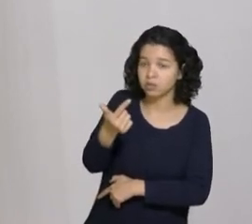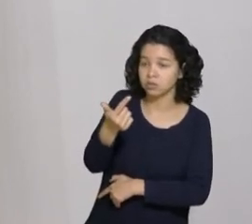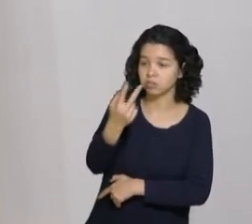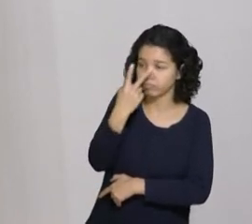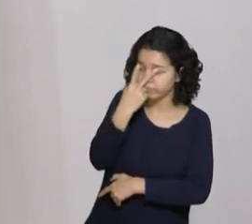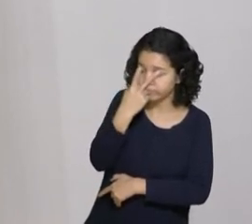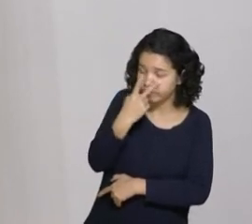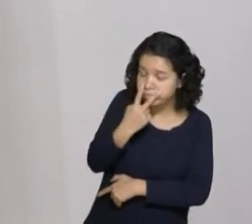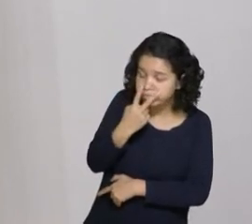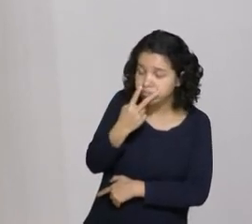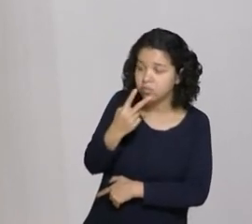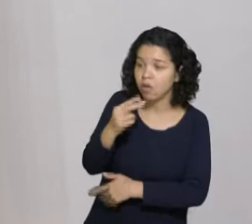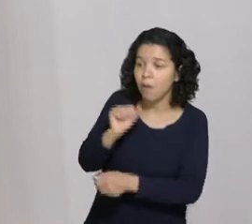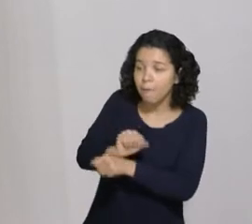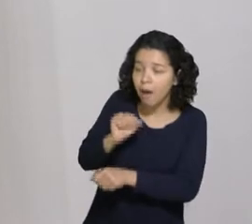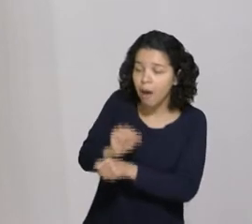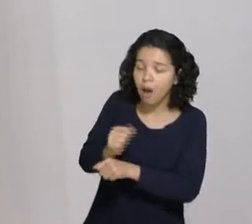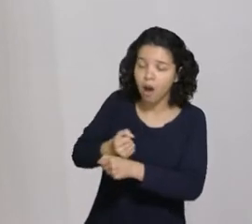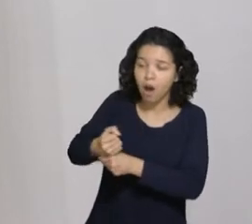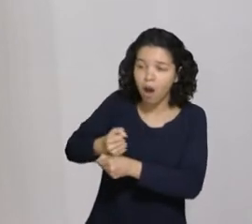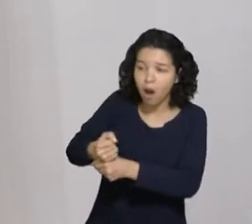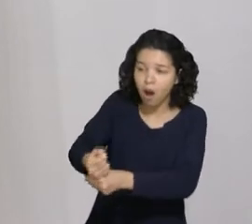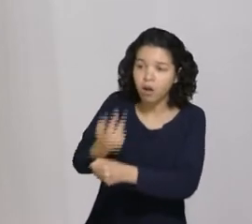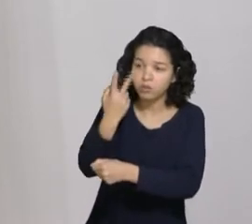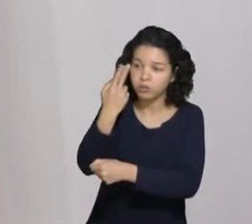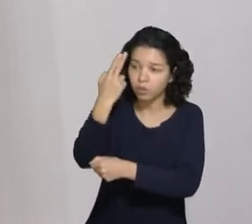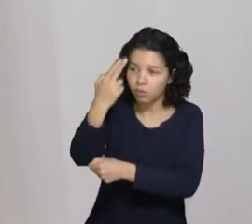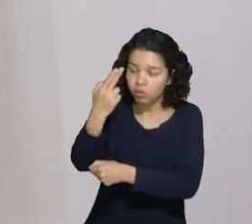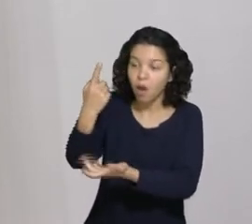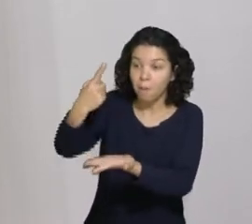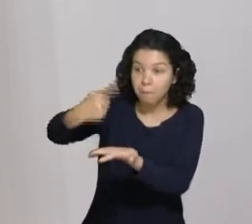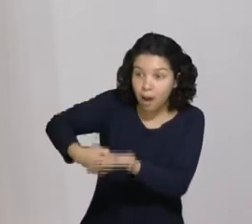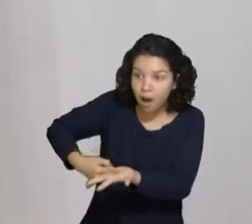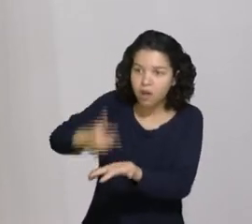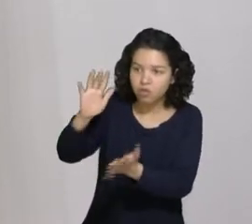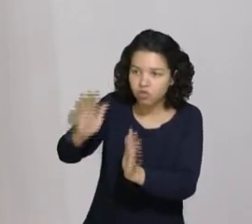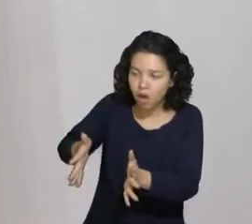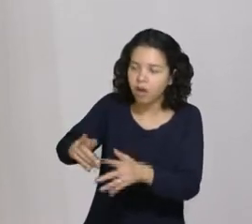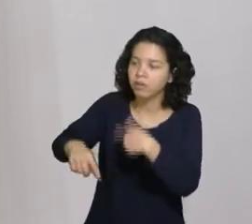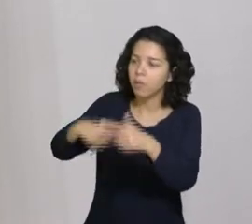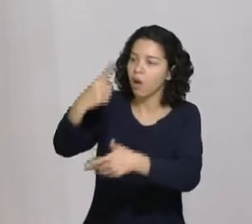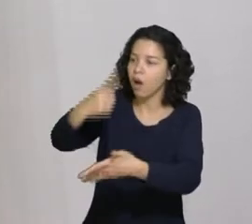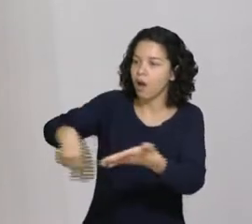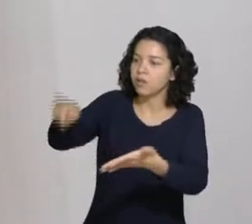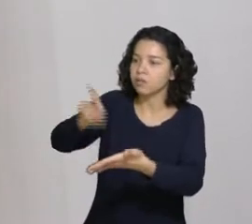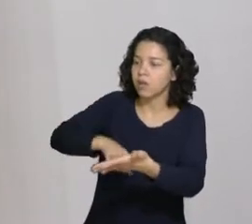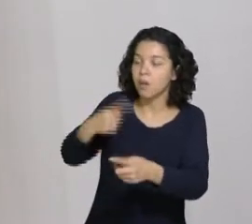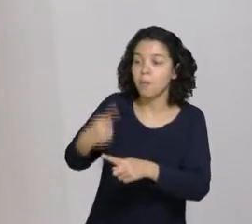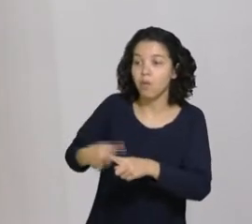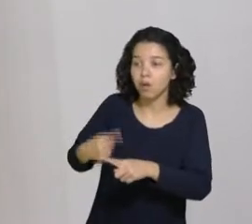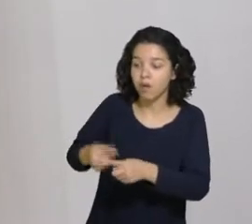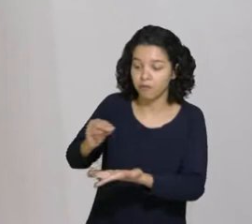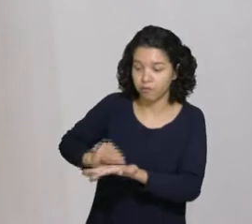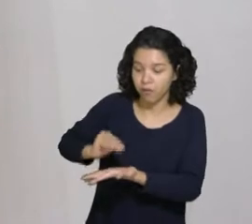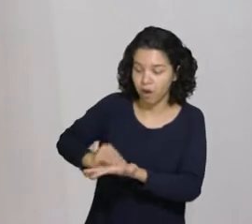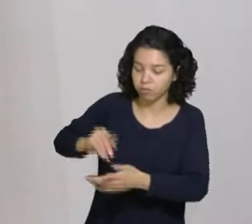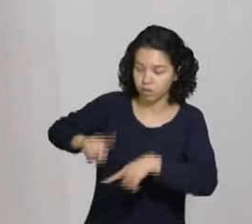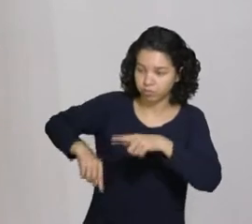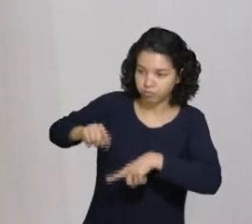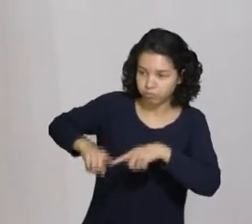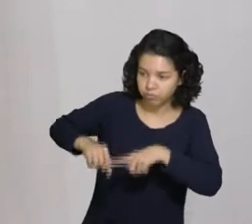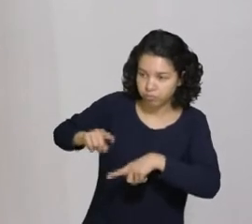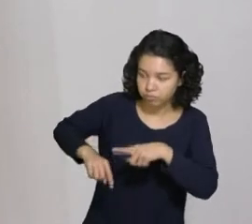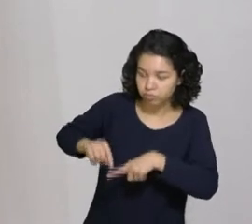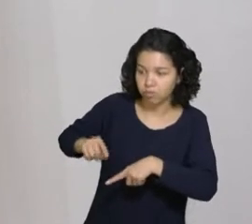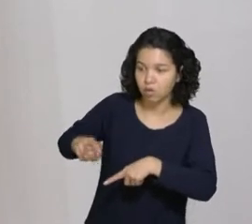quando ele é marcada acaba sendo cancelada por falta de material esperando viragem a